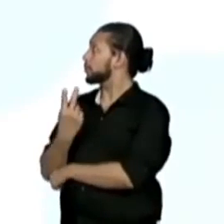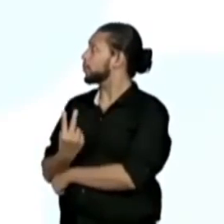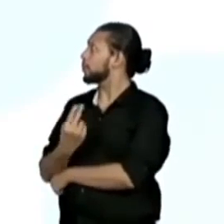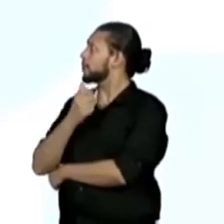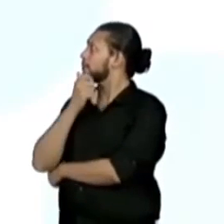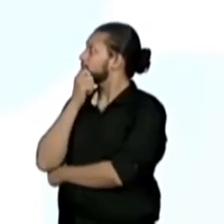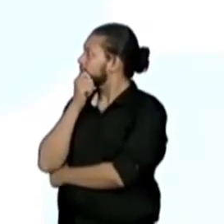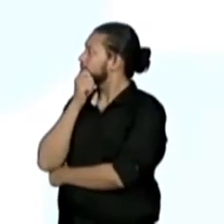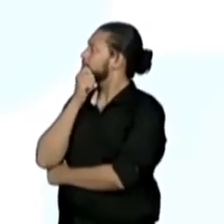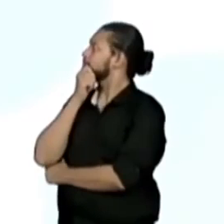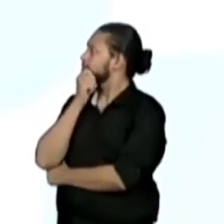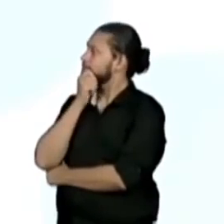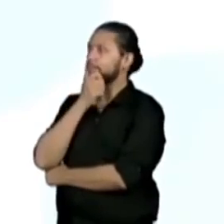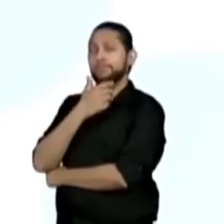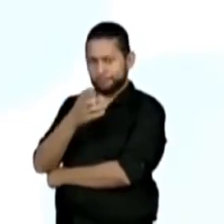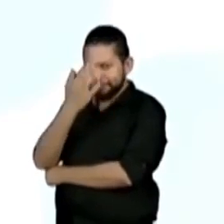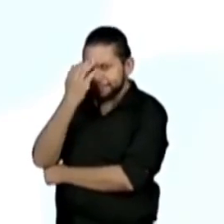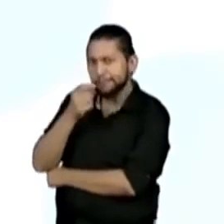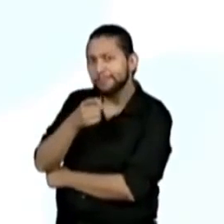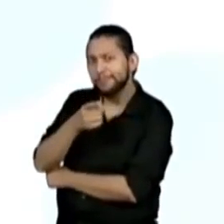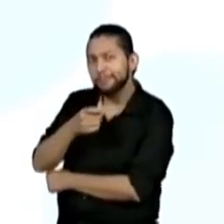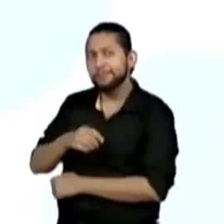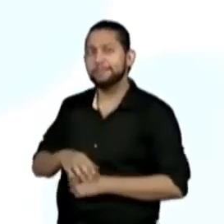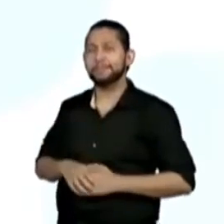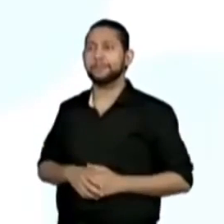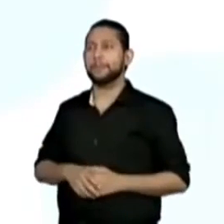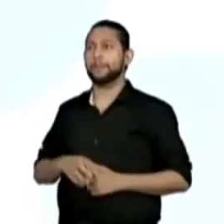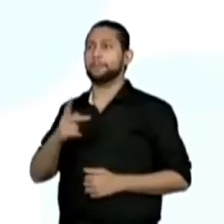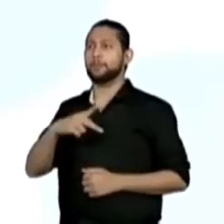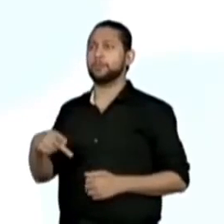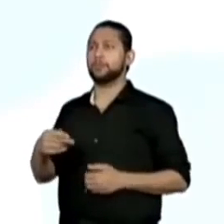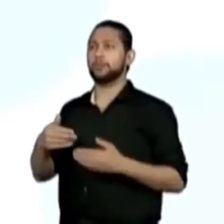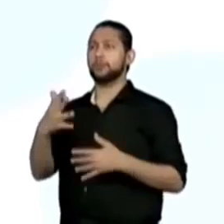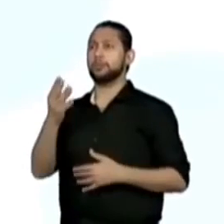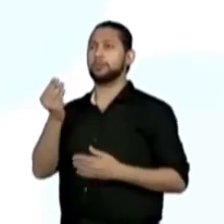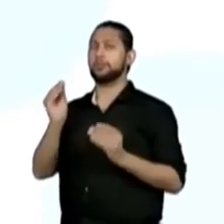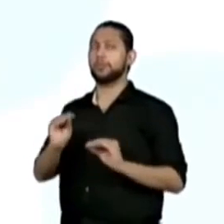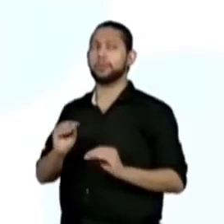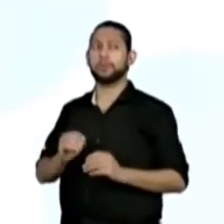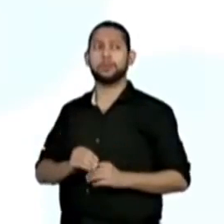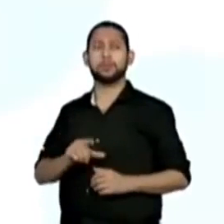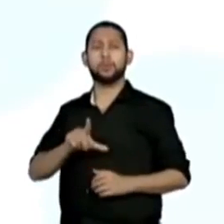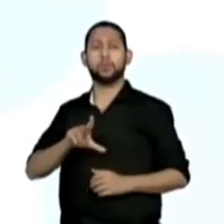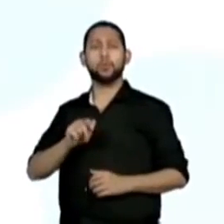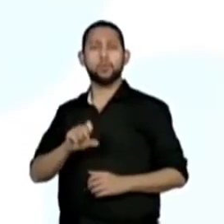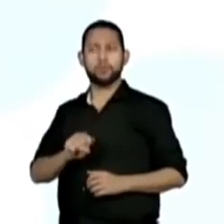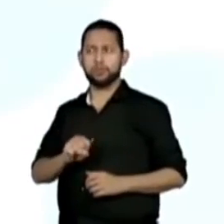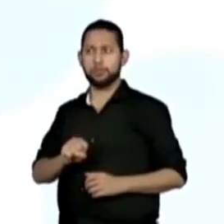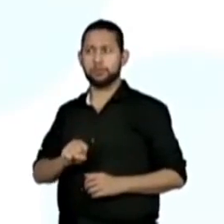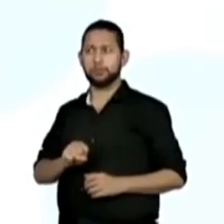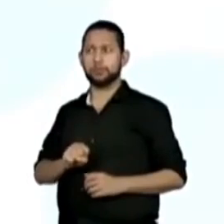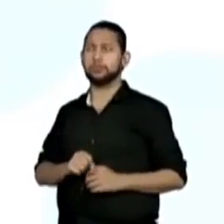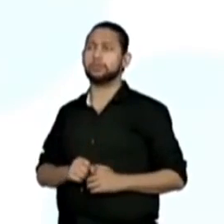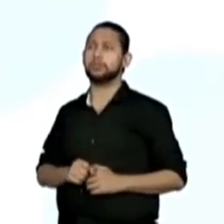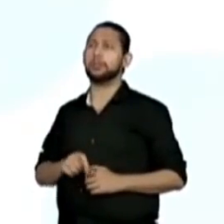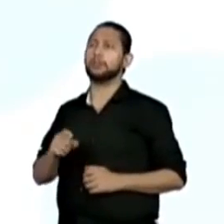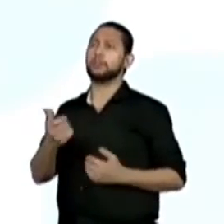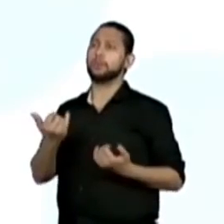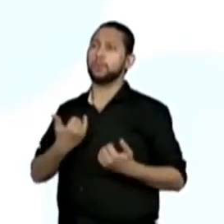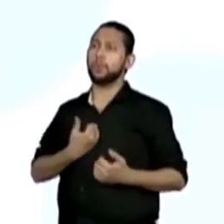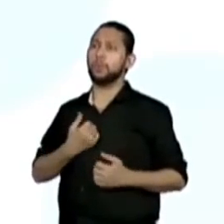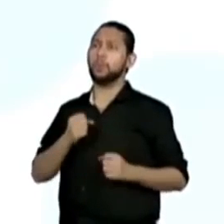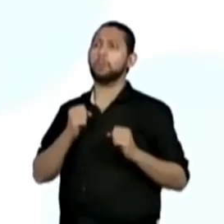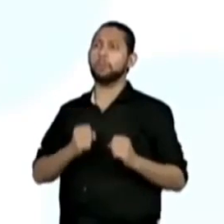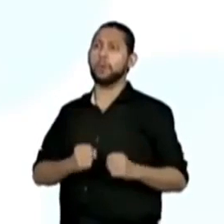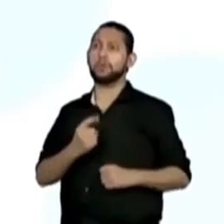2 muito bem uma professora escreveu que o Lucas falou que devo de que eu poderia dividir